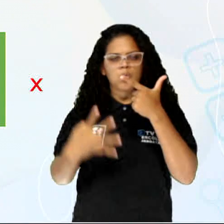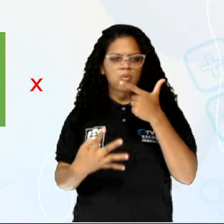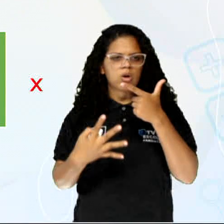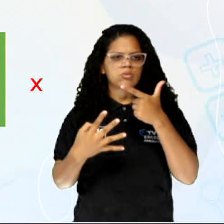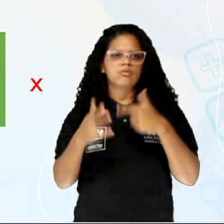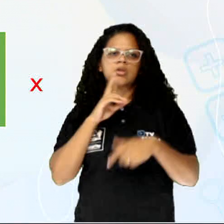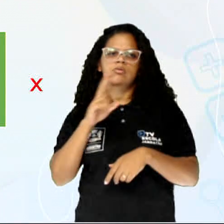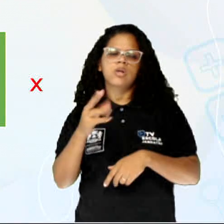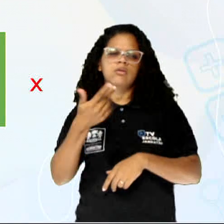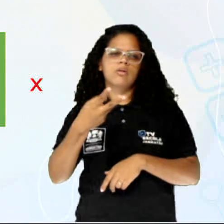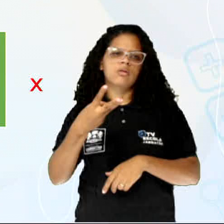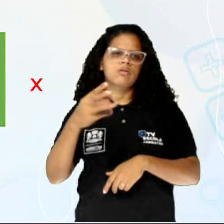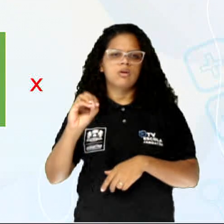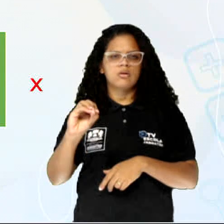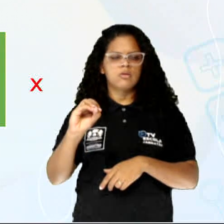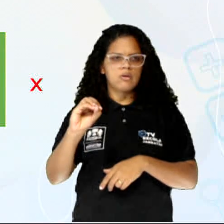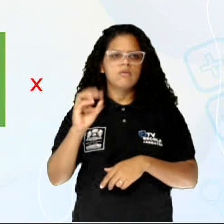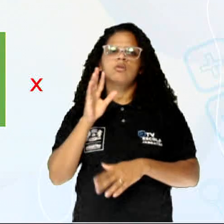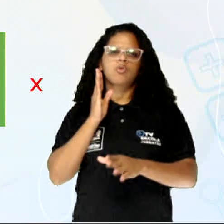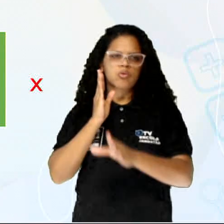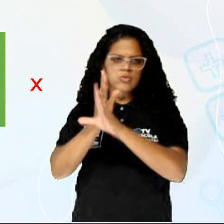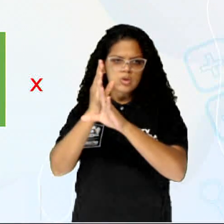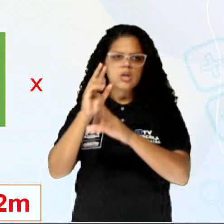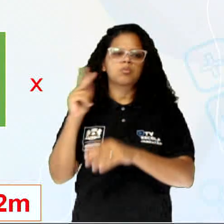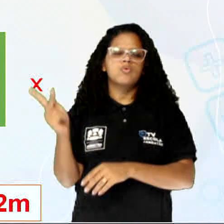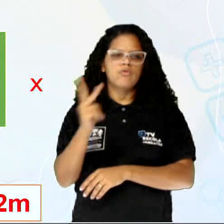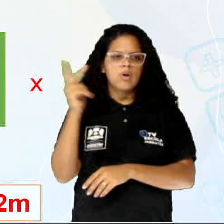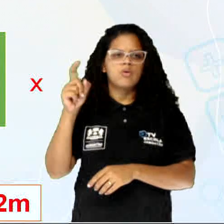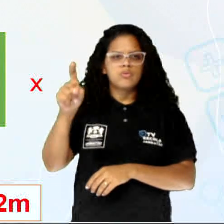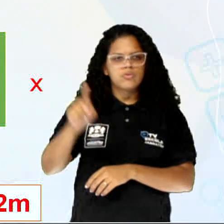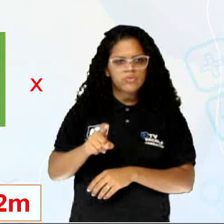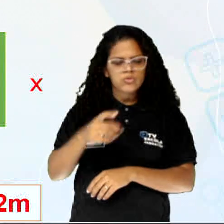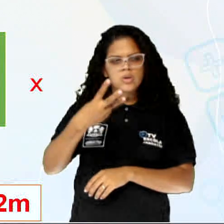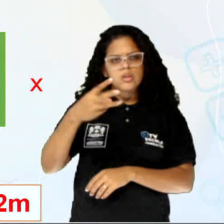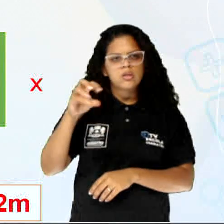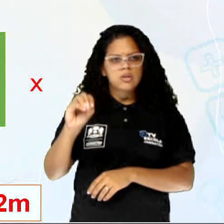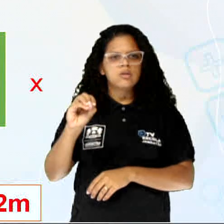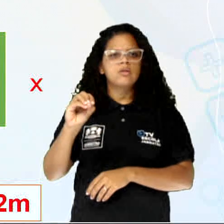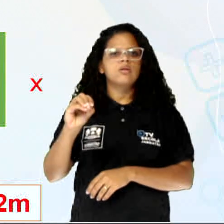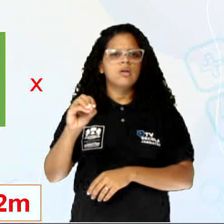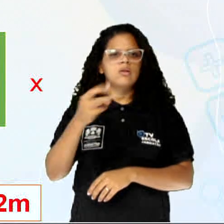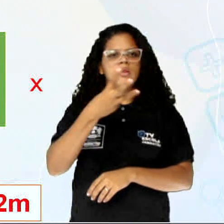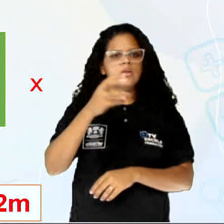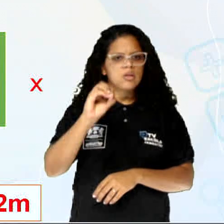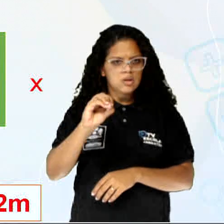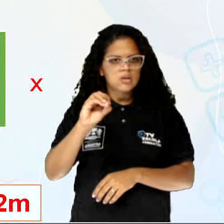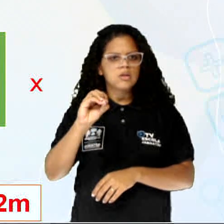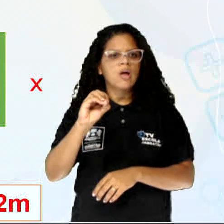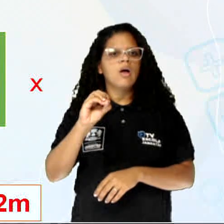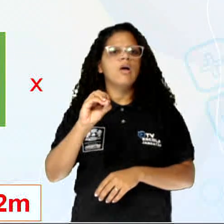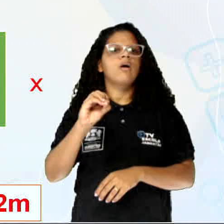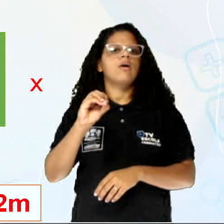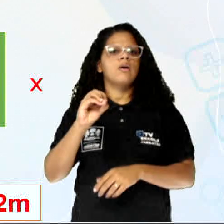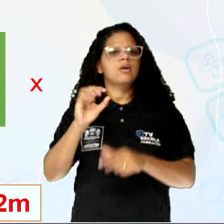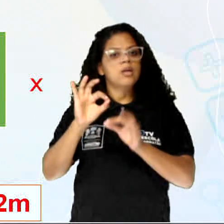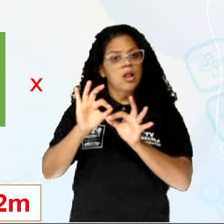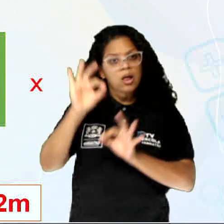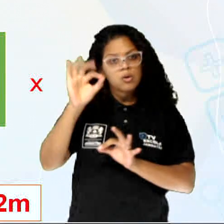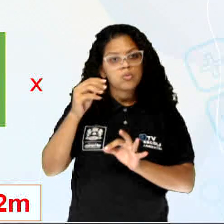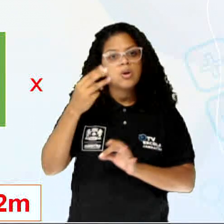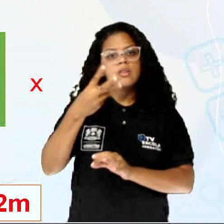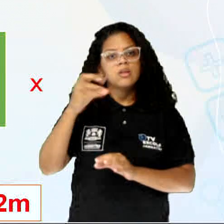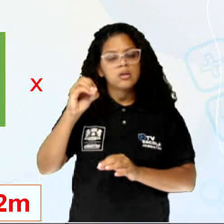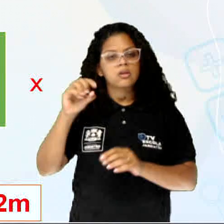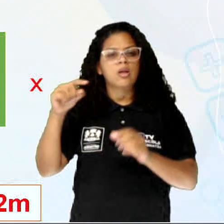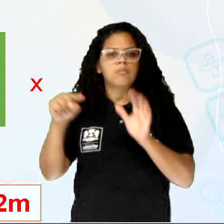isso? Vai dar 30. Achamos o valor de x, que é 30. Tá? Então, o comprimento é 30 e a largura é quanto? É 30